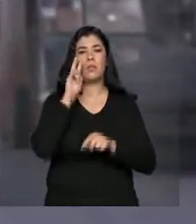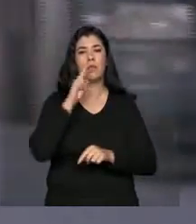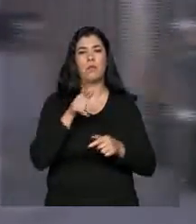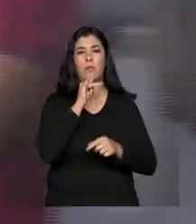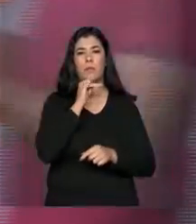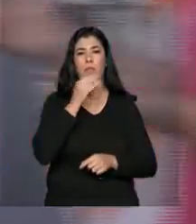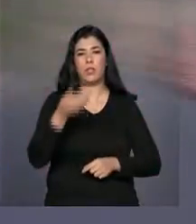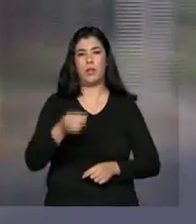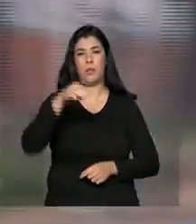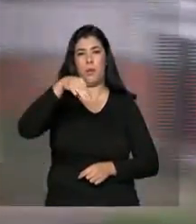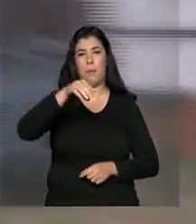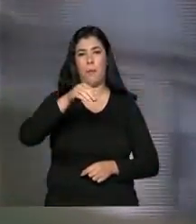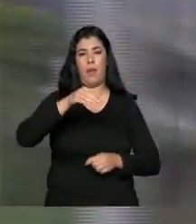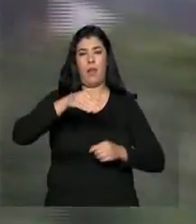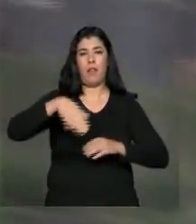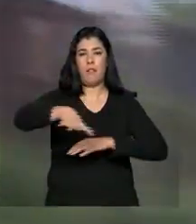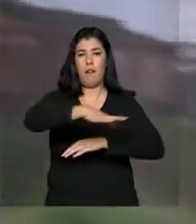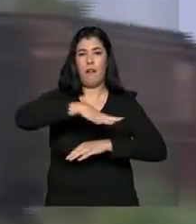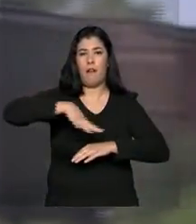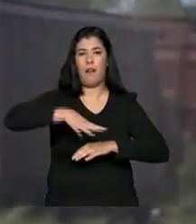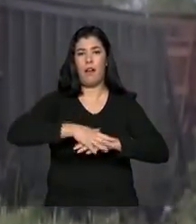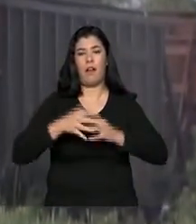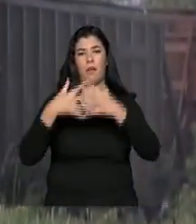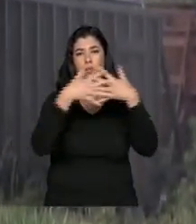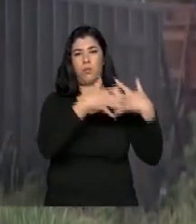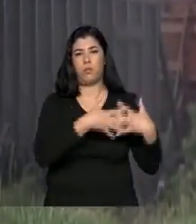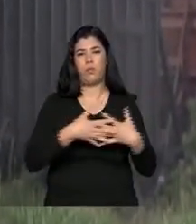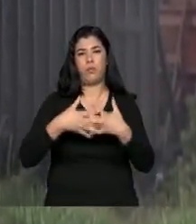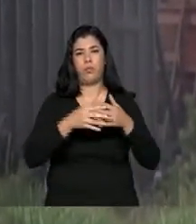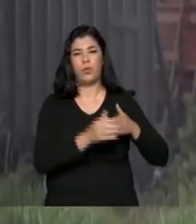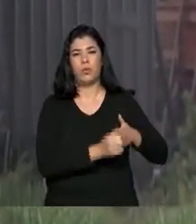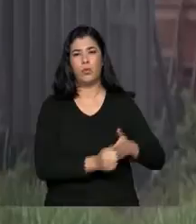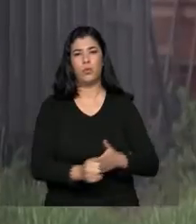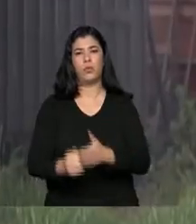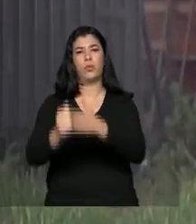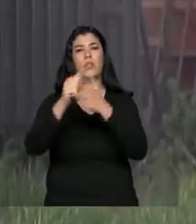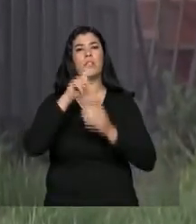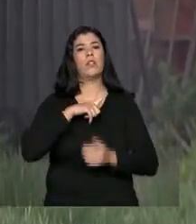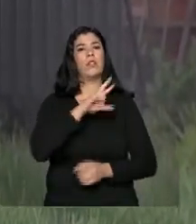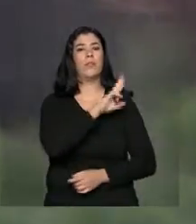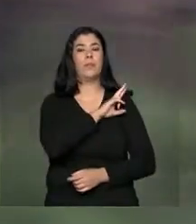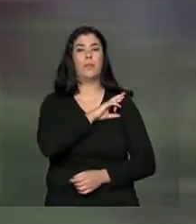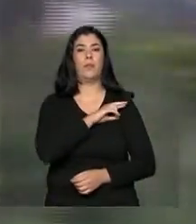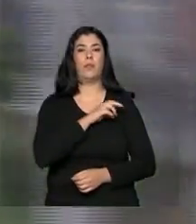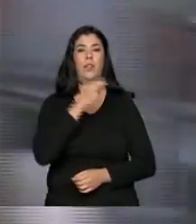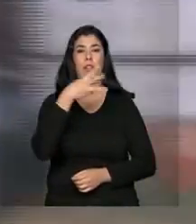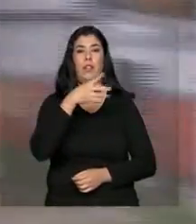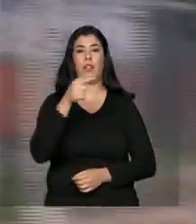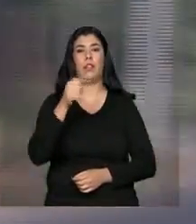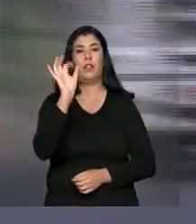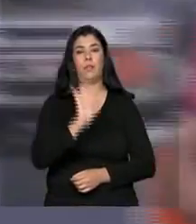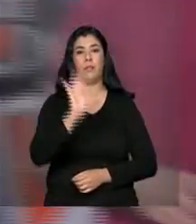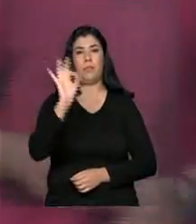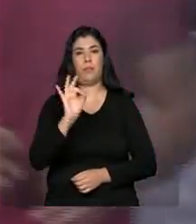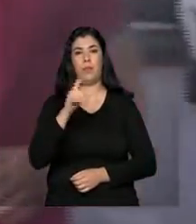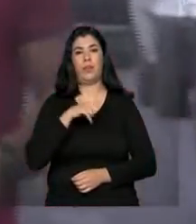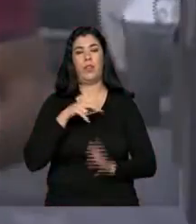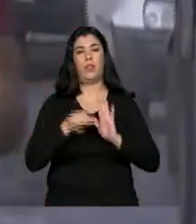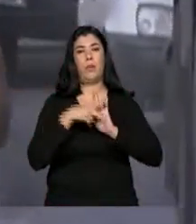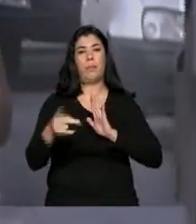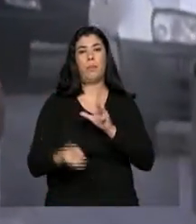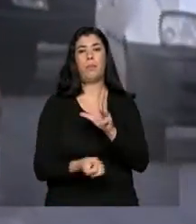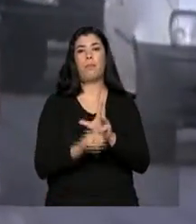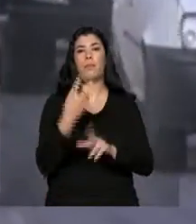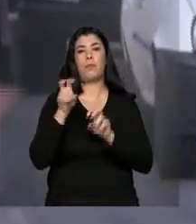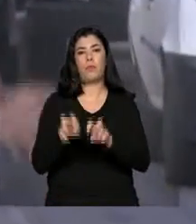que o modal ferroviário passe a ser responsável por transportar 35% do escoamento da safra agrícola,